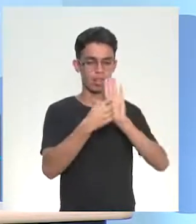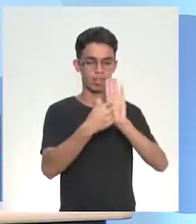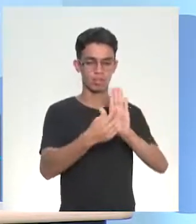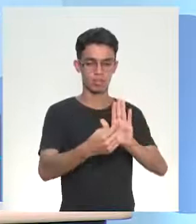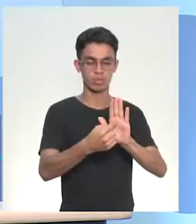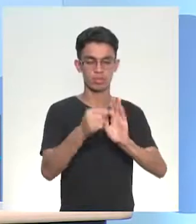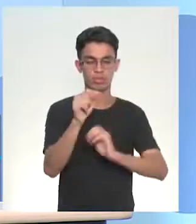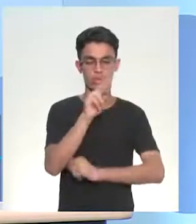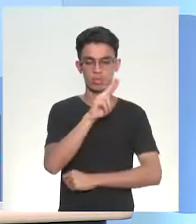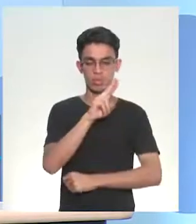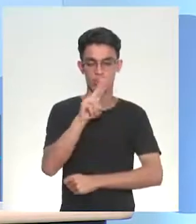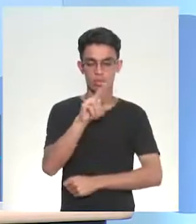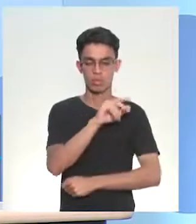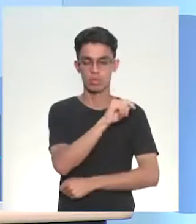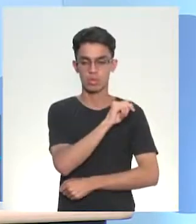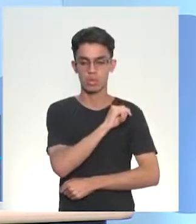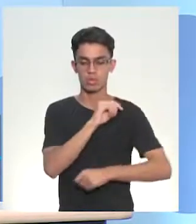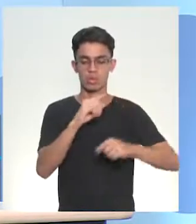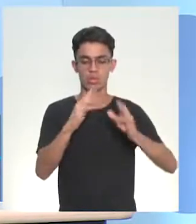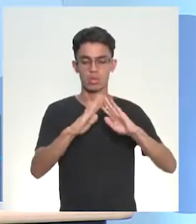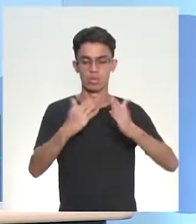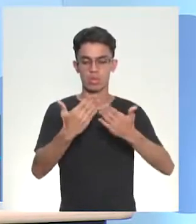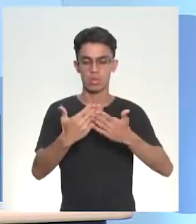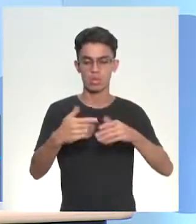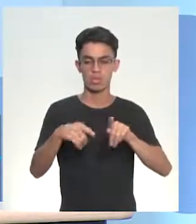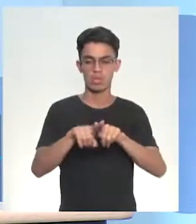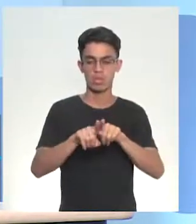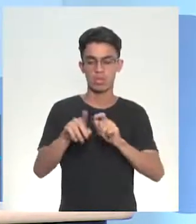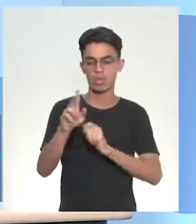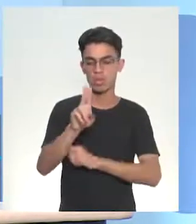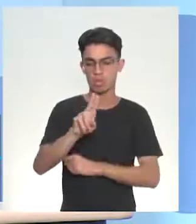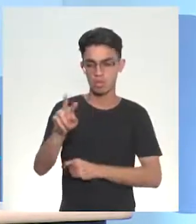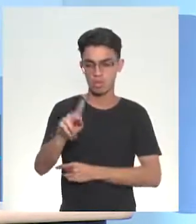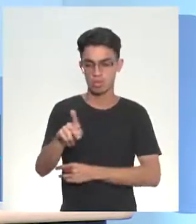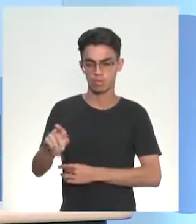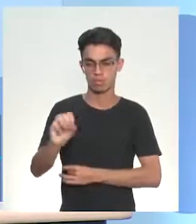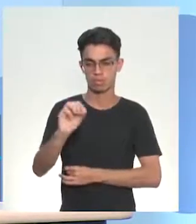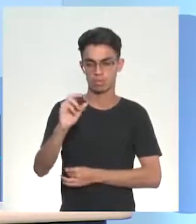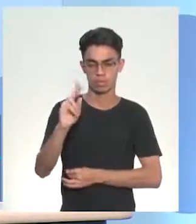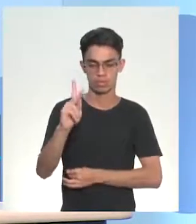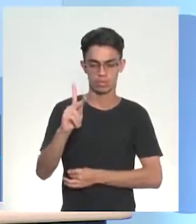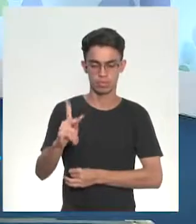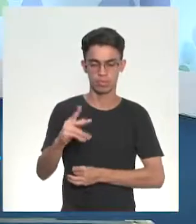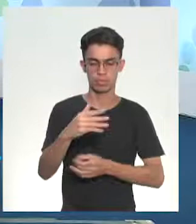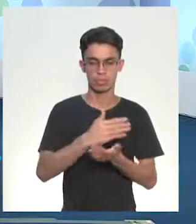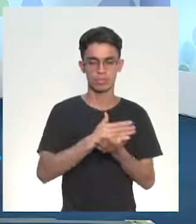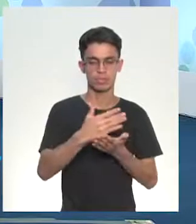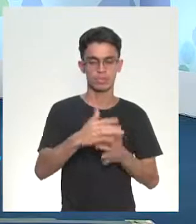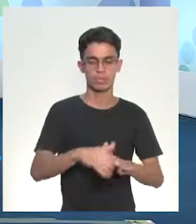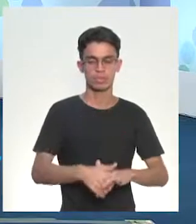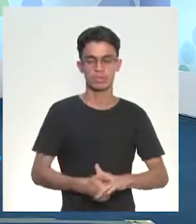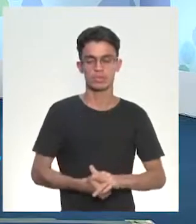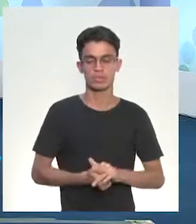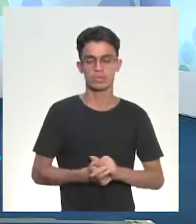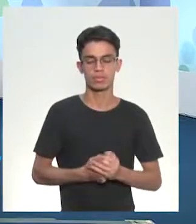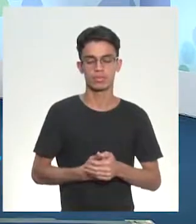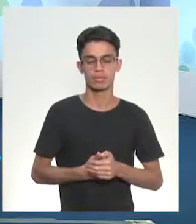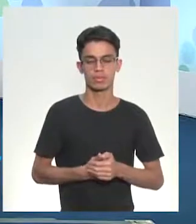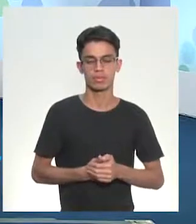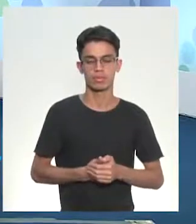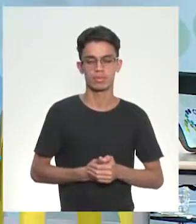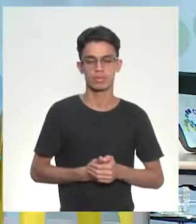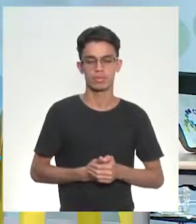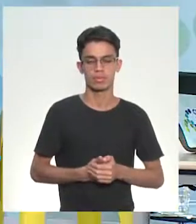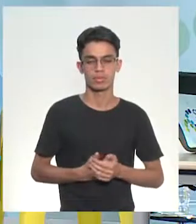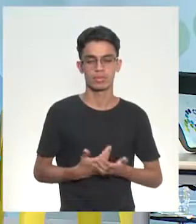cidade, seu nome também, para vocês sentirem que vocês estão participando direitinho da nossa aula, tá bom? Vamos começar, professora Inês? Vamos. Vamos